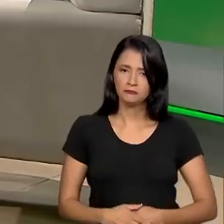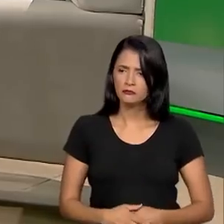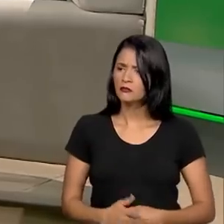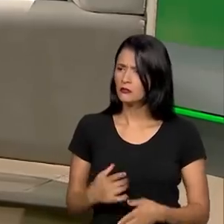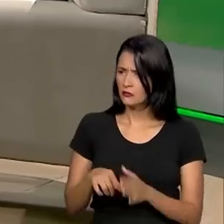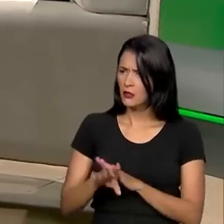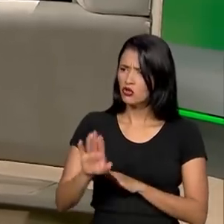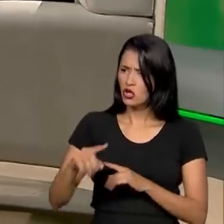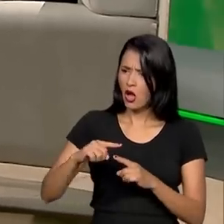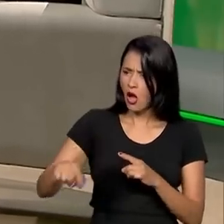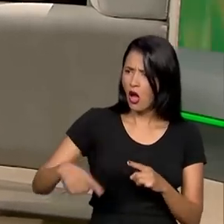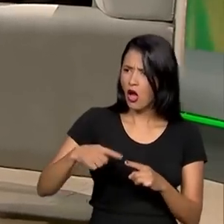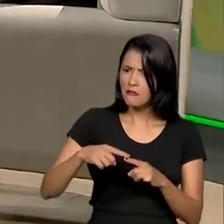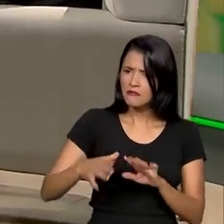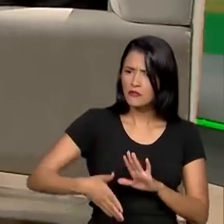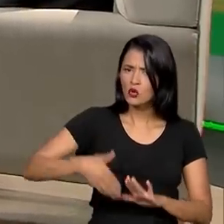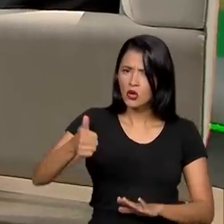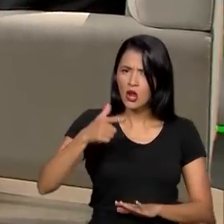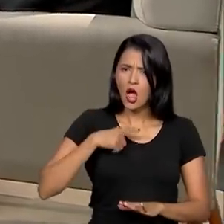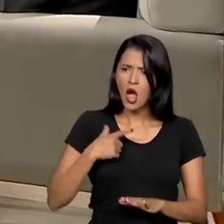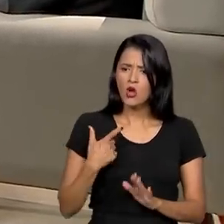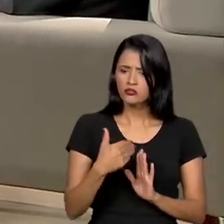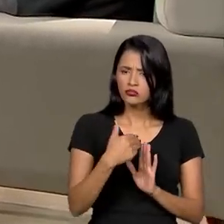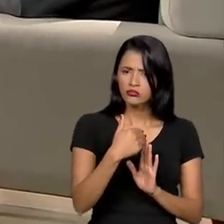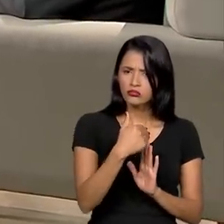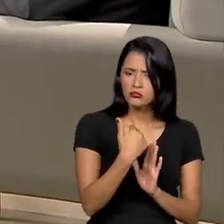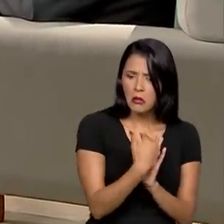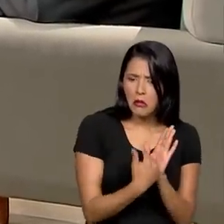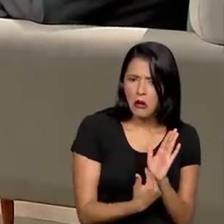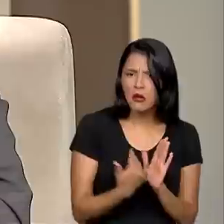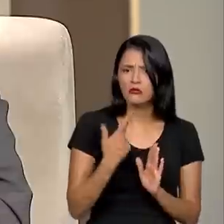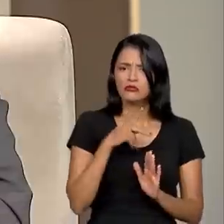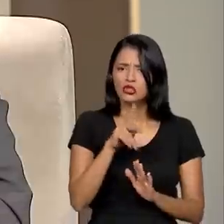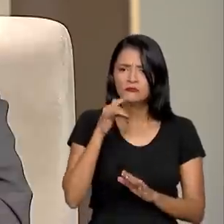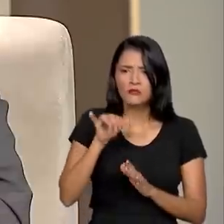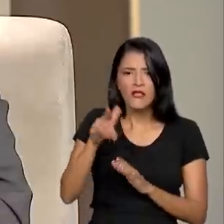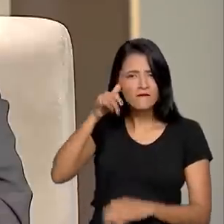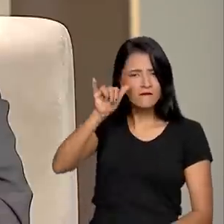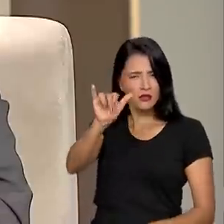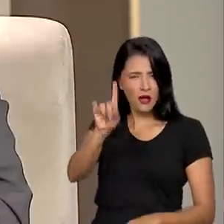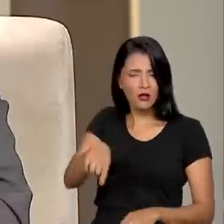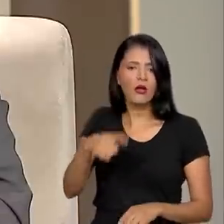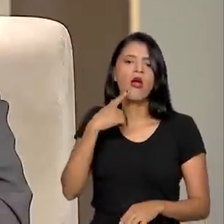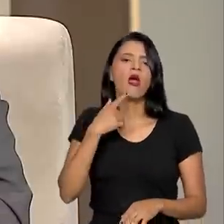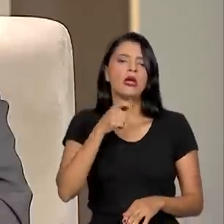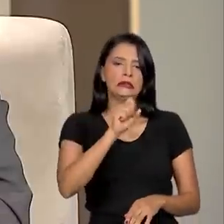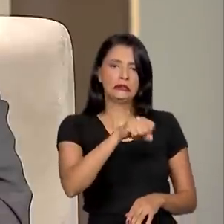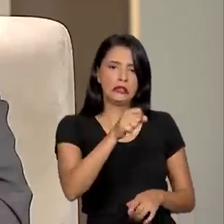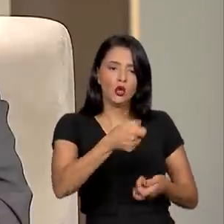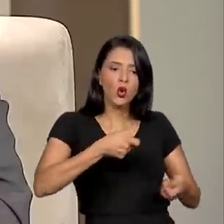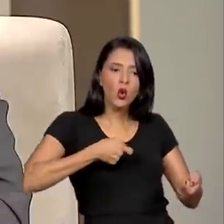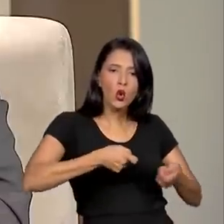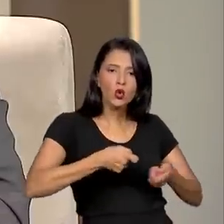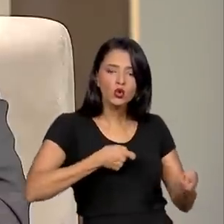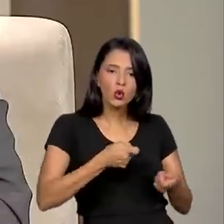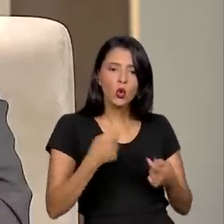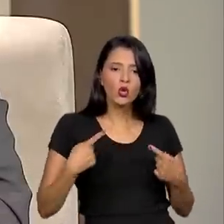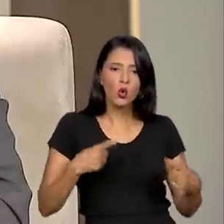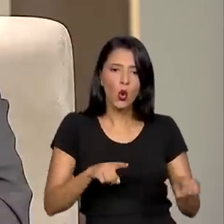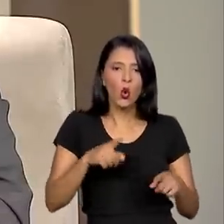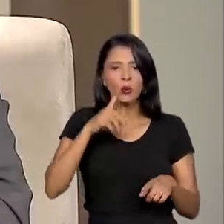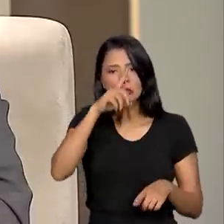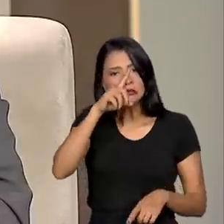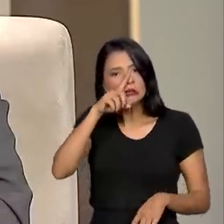atualizaram também um programa de prevenção, não é isso? Sim, o de controle e combate ao risco. Essa é uma realidade que já